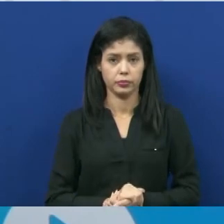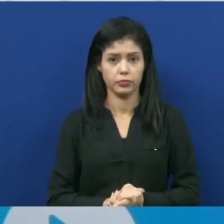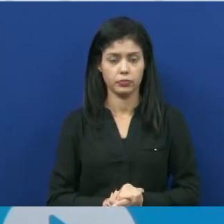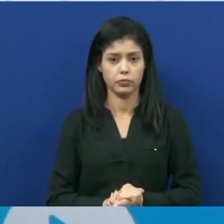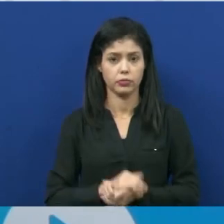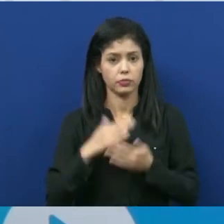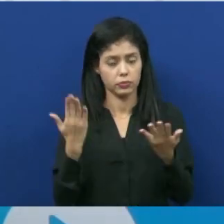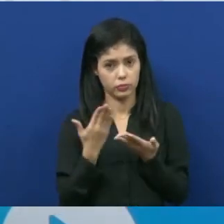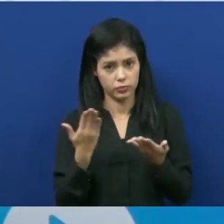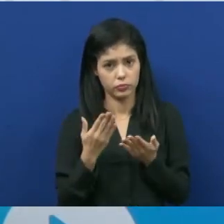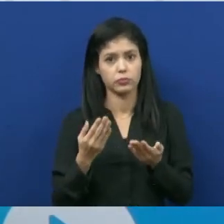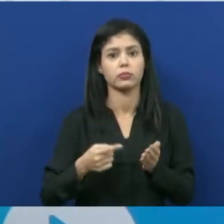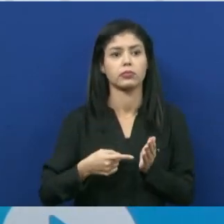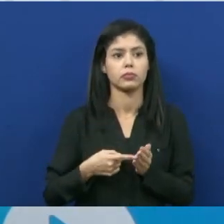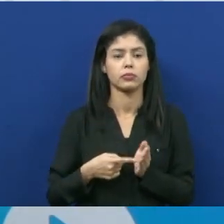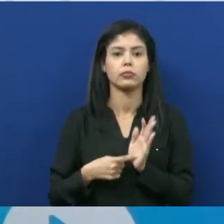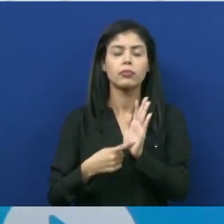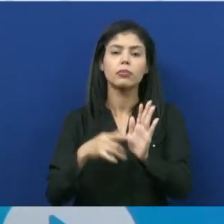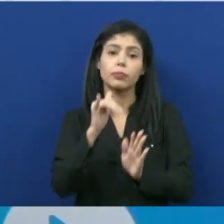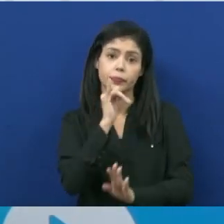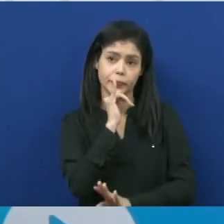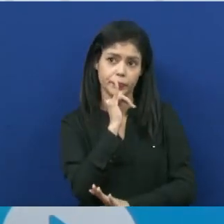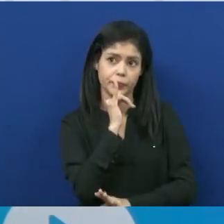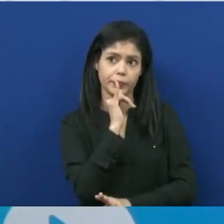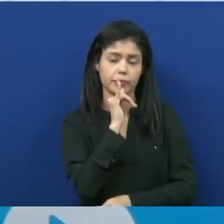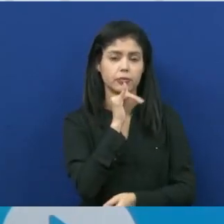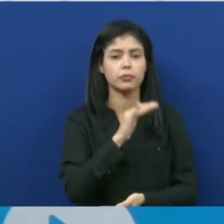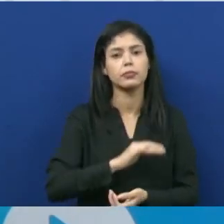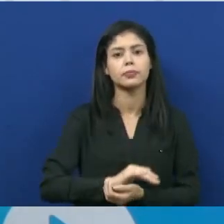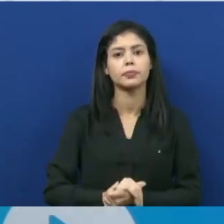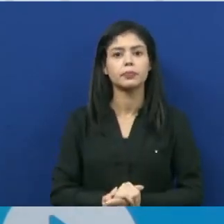Eu passo agora para um exemplo